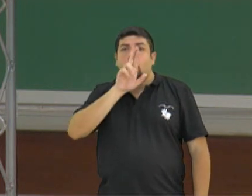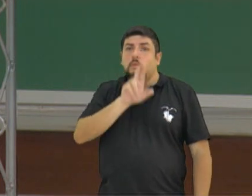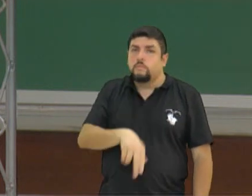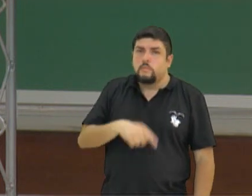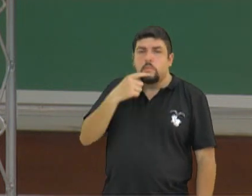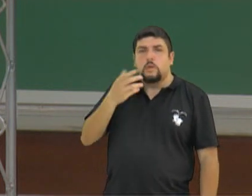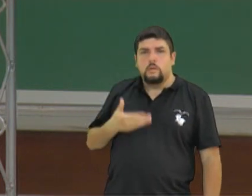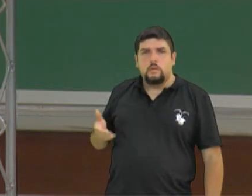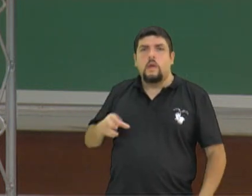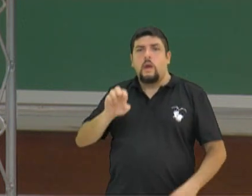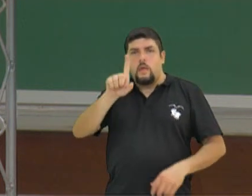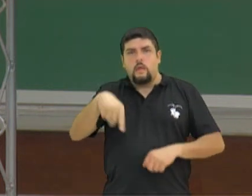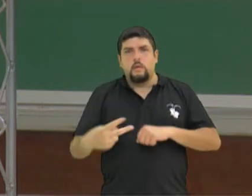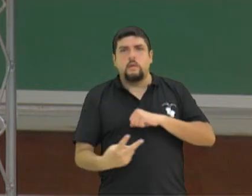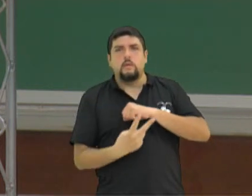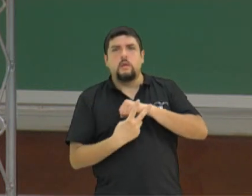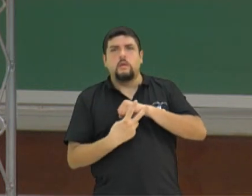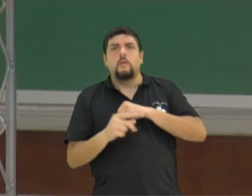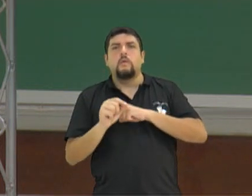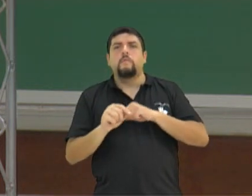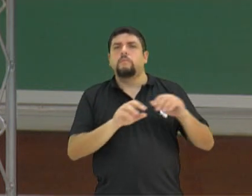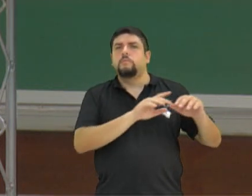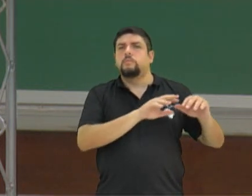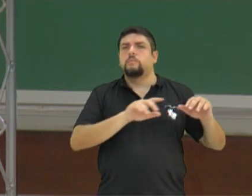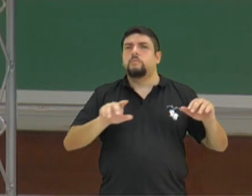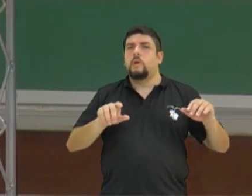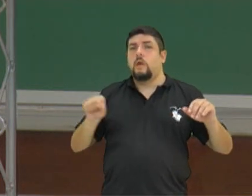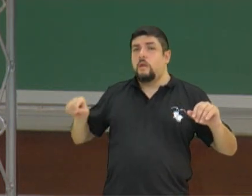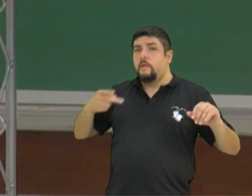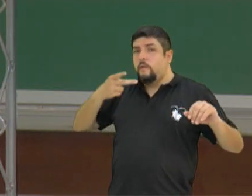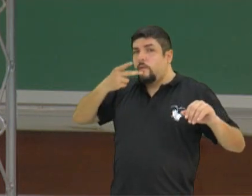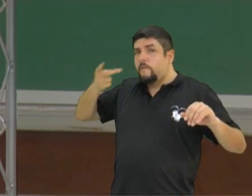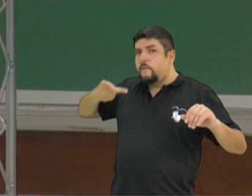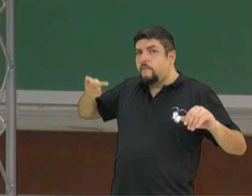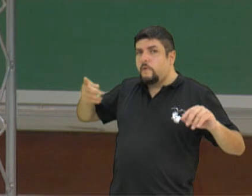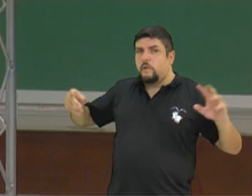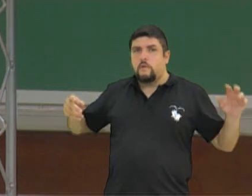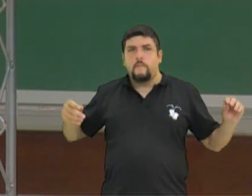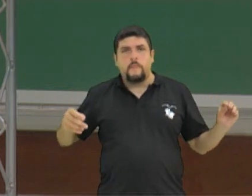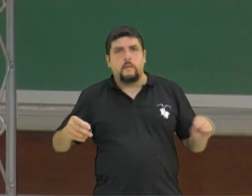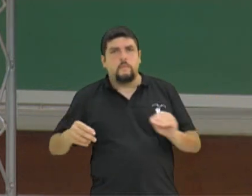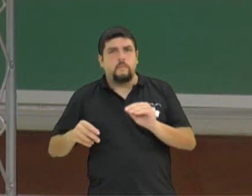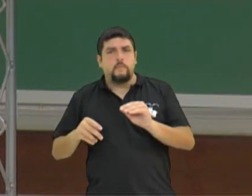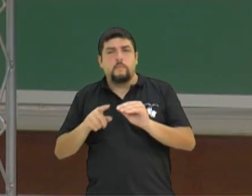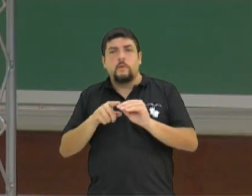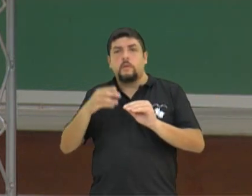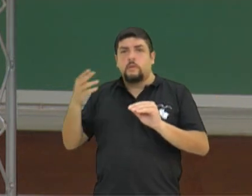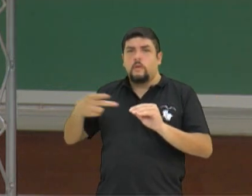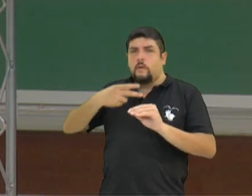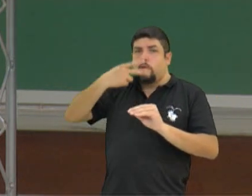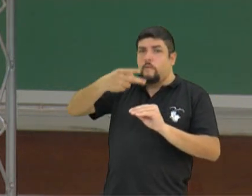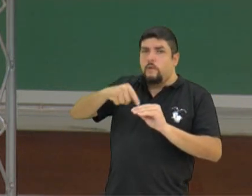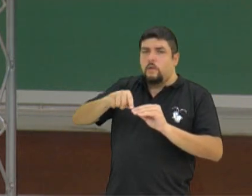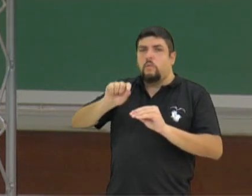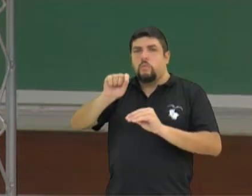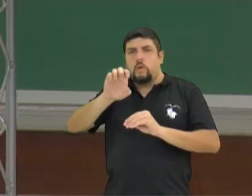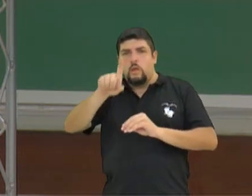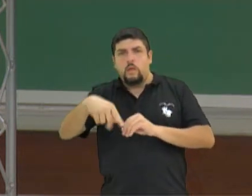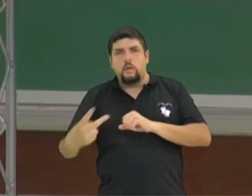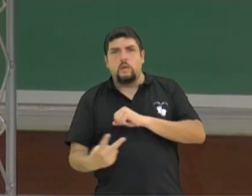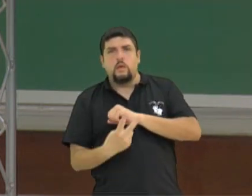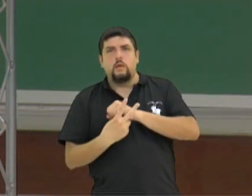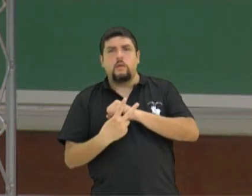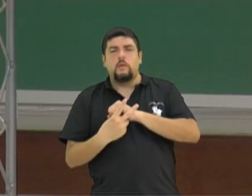verbos que a gente pode utilizar para introduzir a fala de alguém e fazer a citação da fala de alguém. São os chamados verbos de